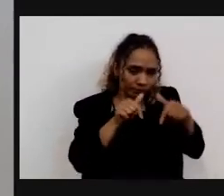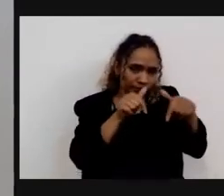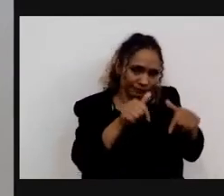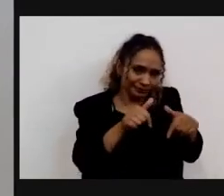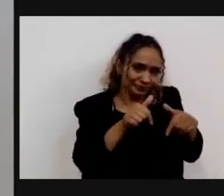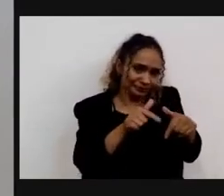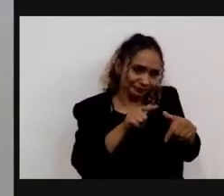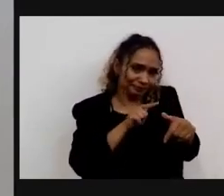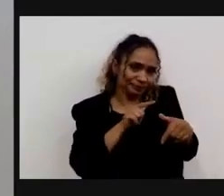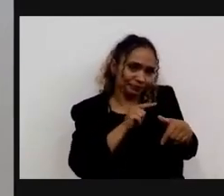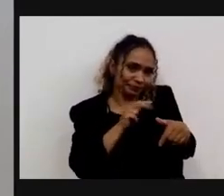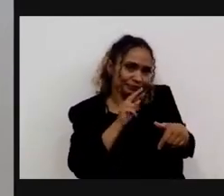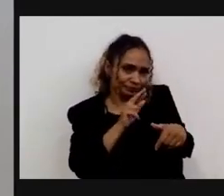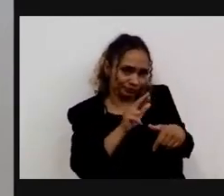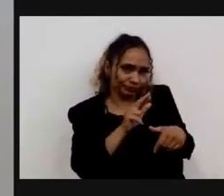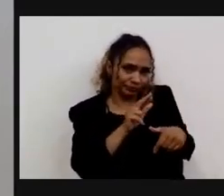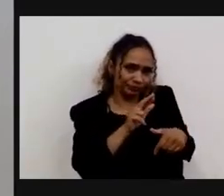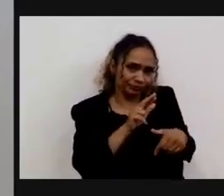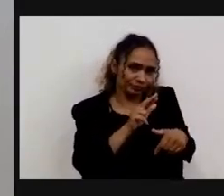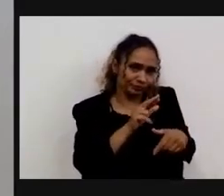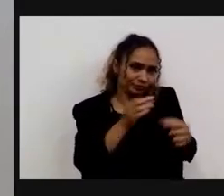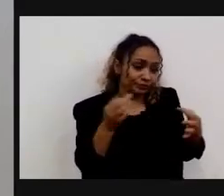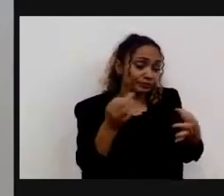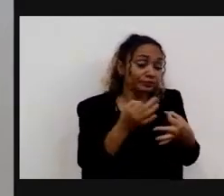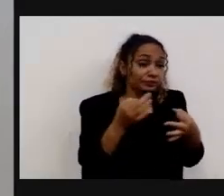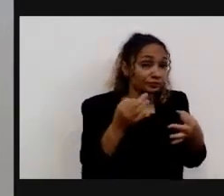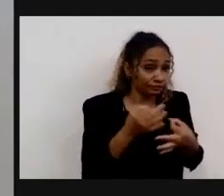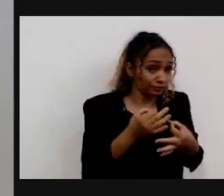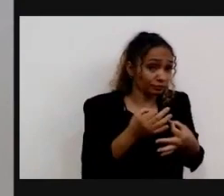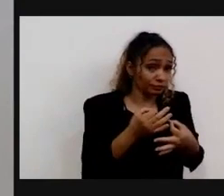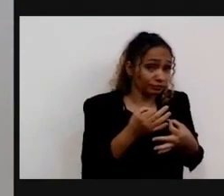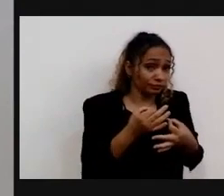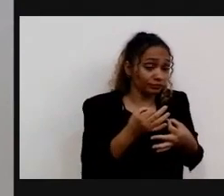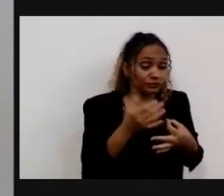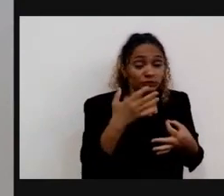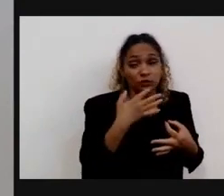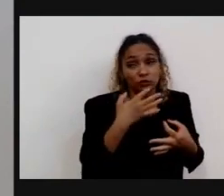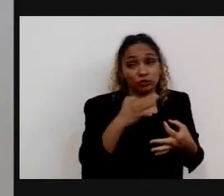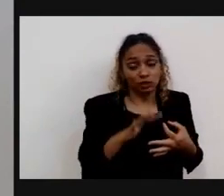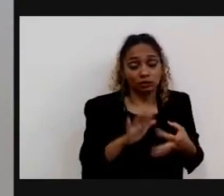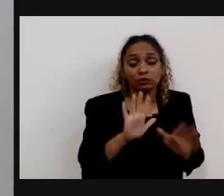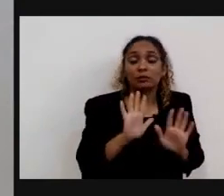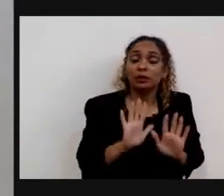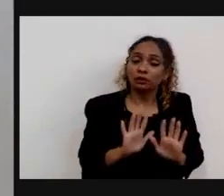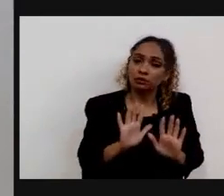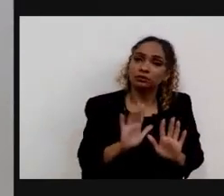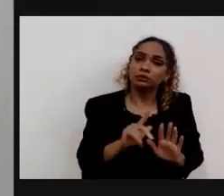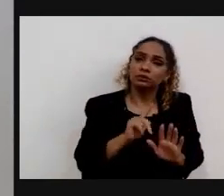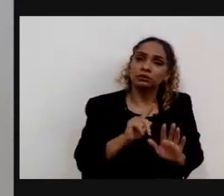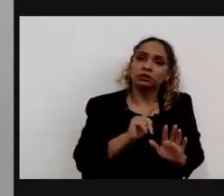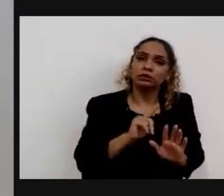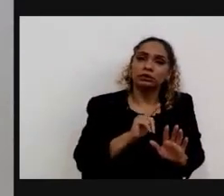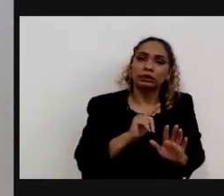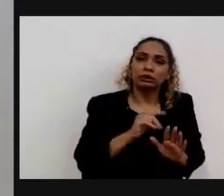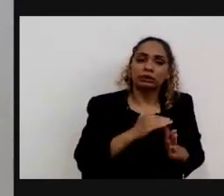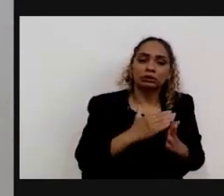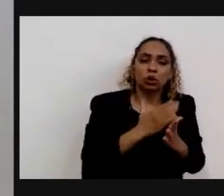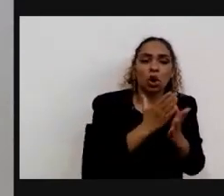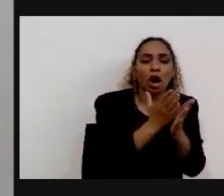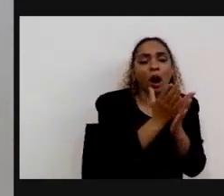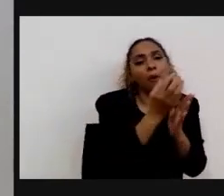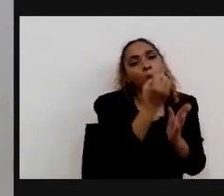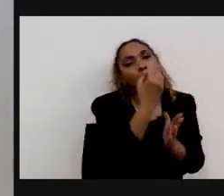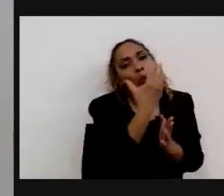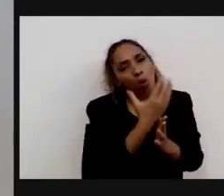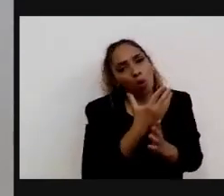a solução mágica perfeita eu desconheço mas eu acho que tem um caminho mais promissor